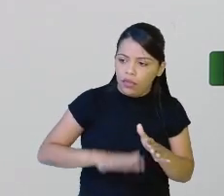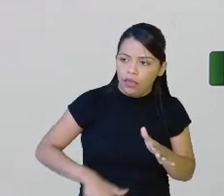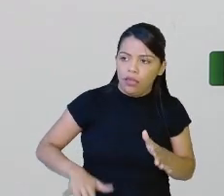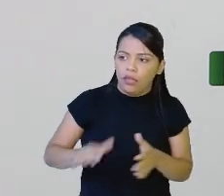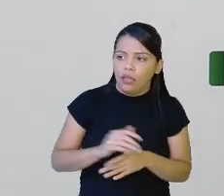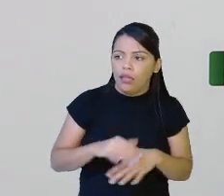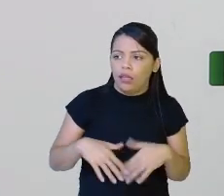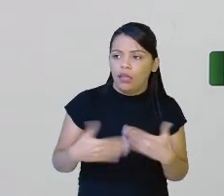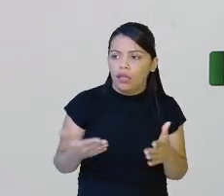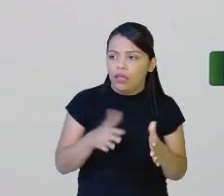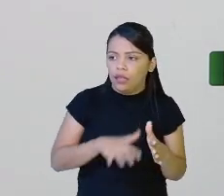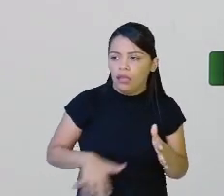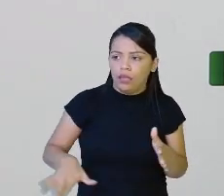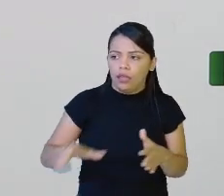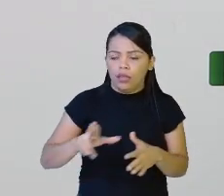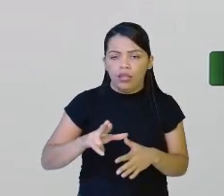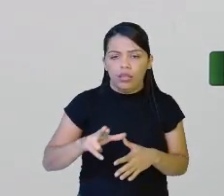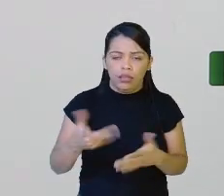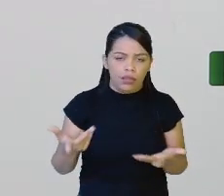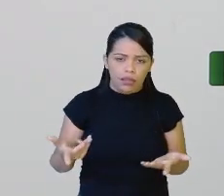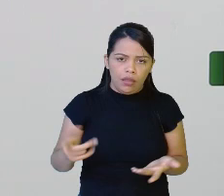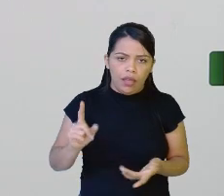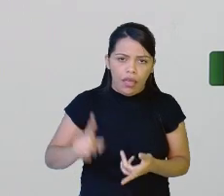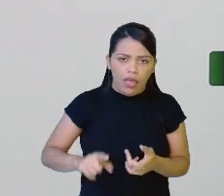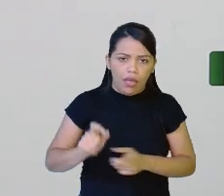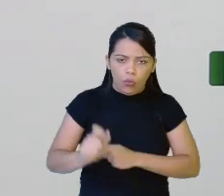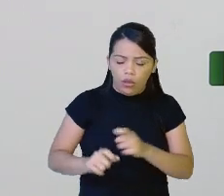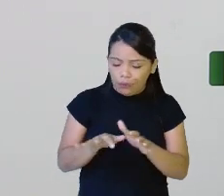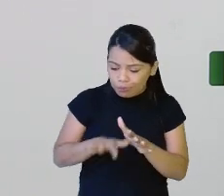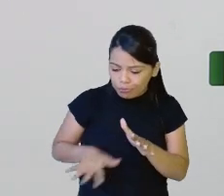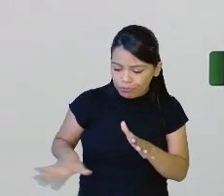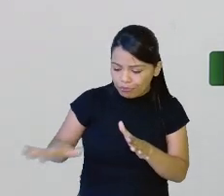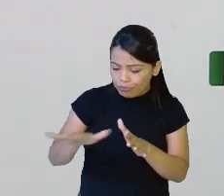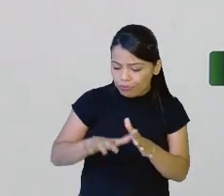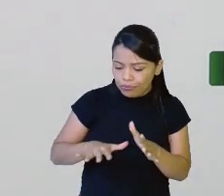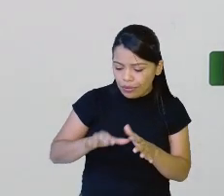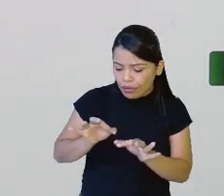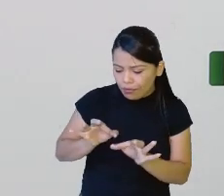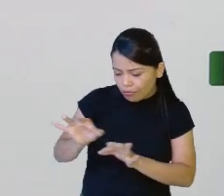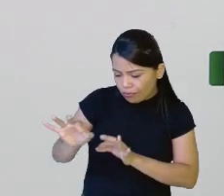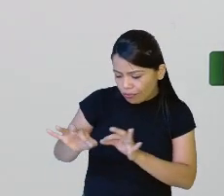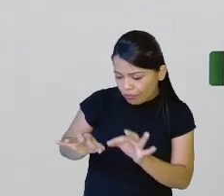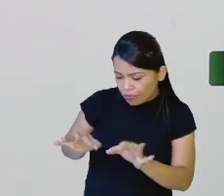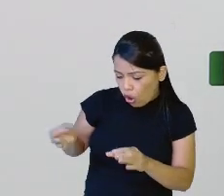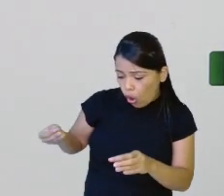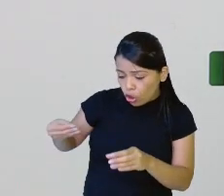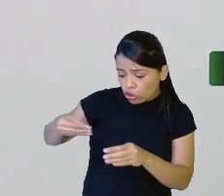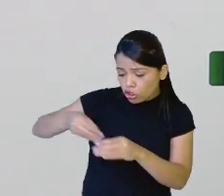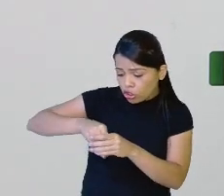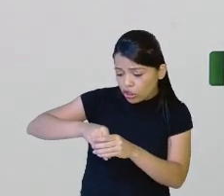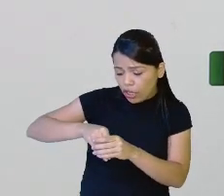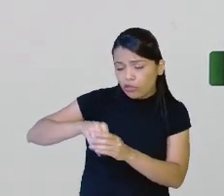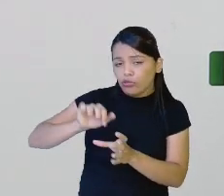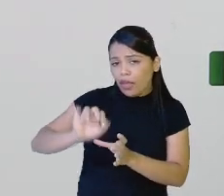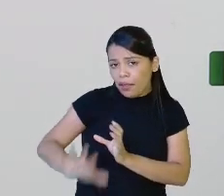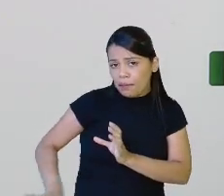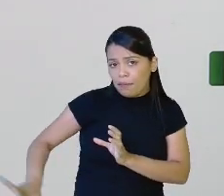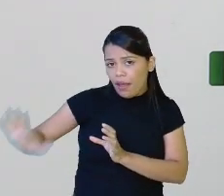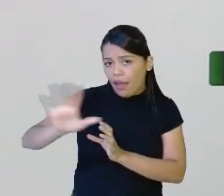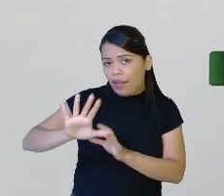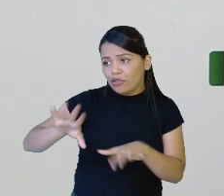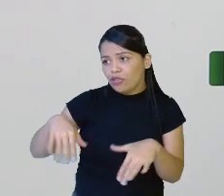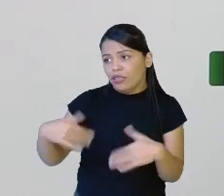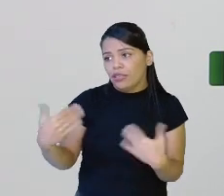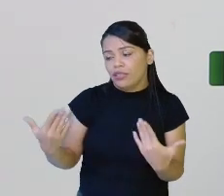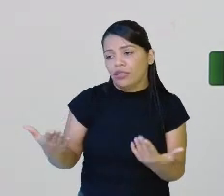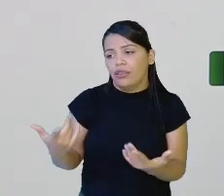mais, nada menos do que a medida da superfície. É a medida da parte interior da minha figura. No